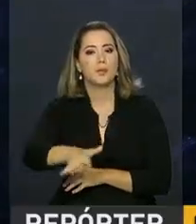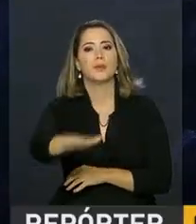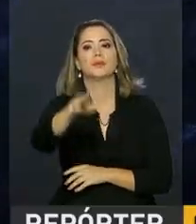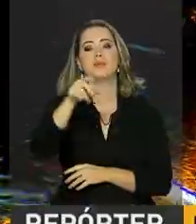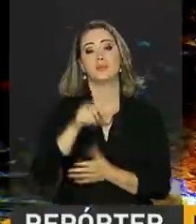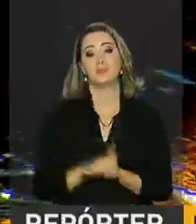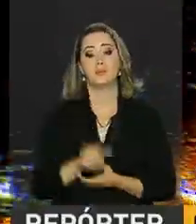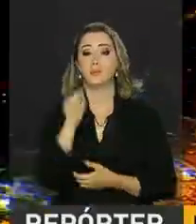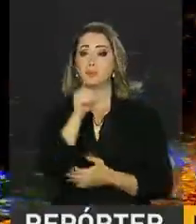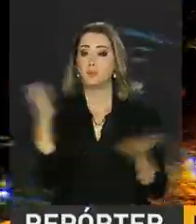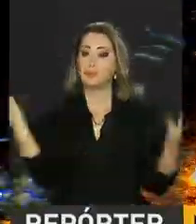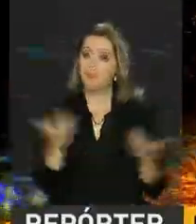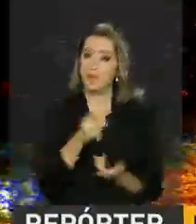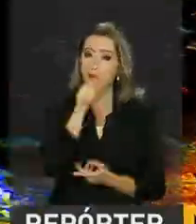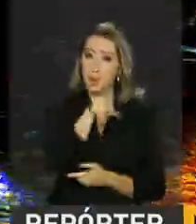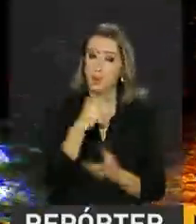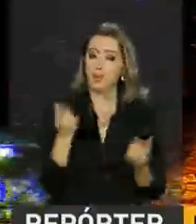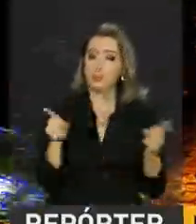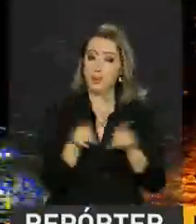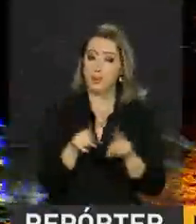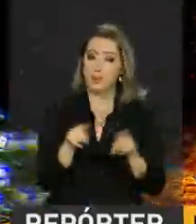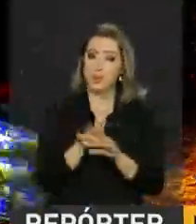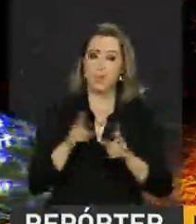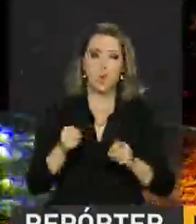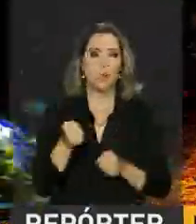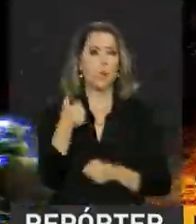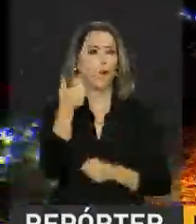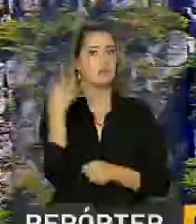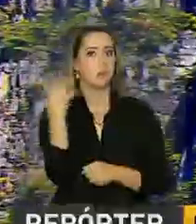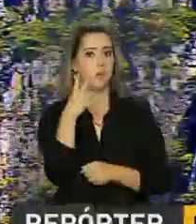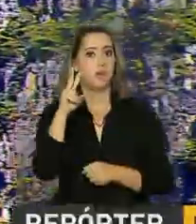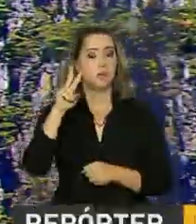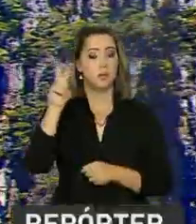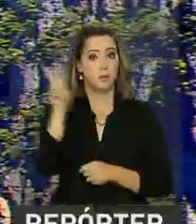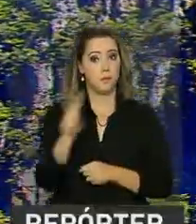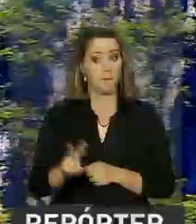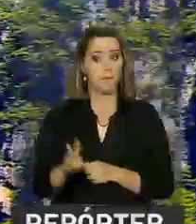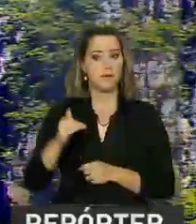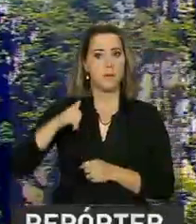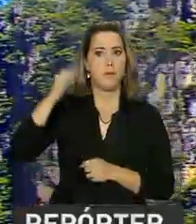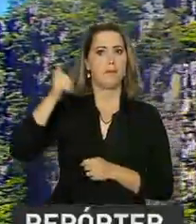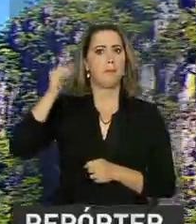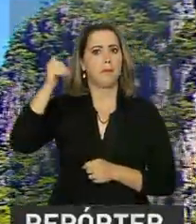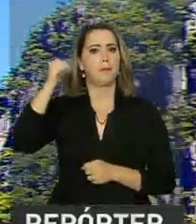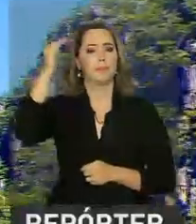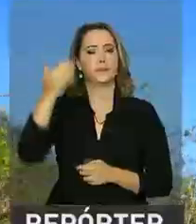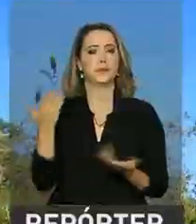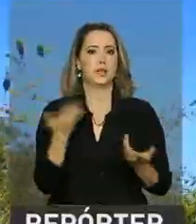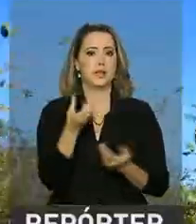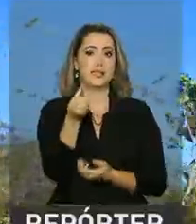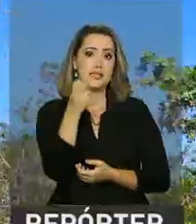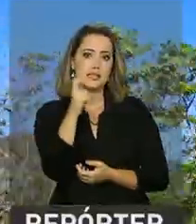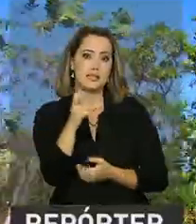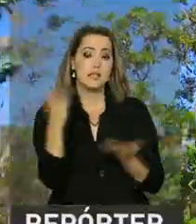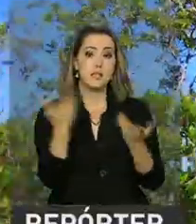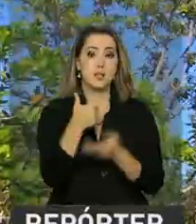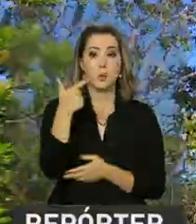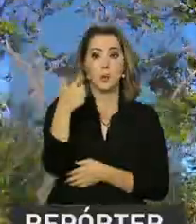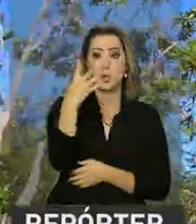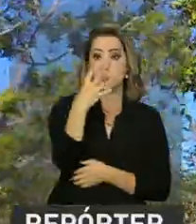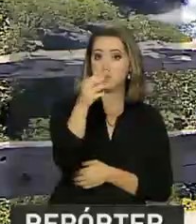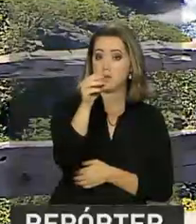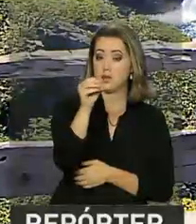cachoeiras agora o parque passa a ser quase quatro vezes maior de 65.000 ha para